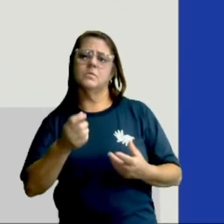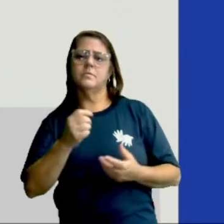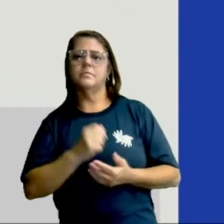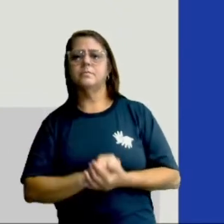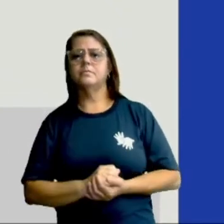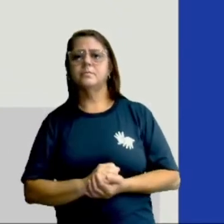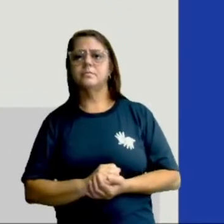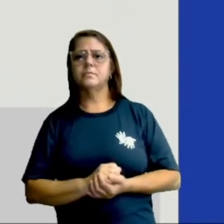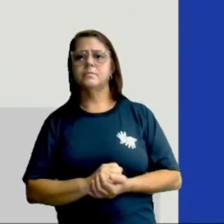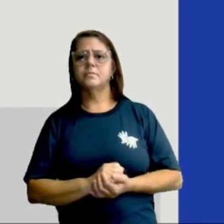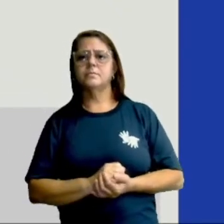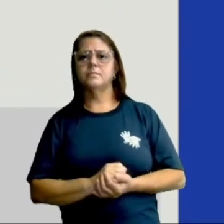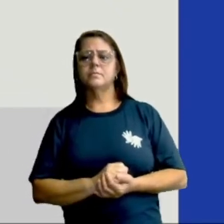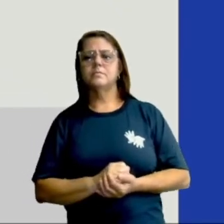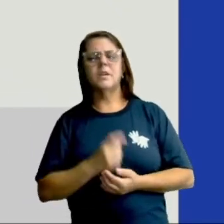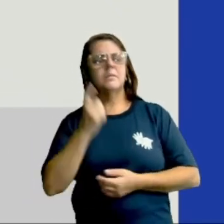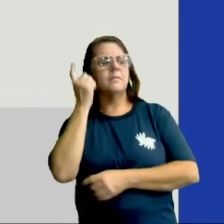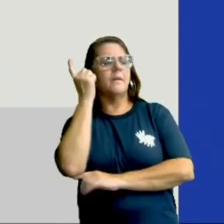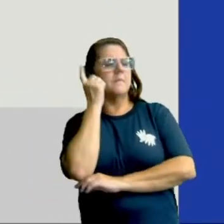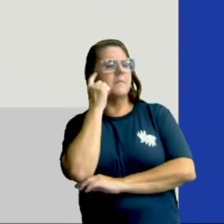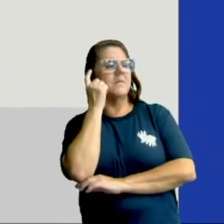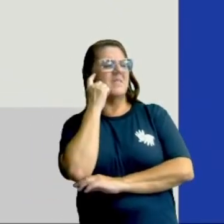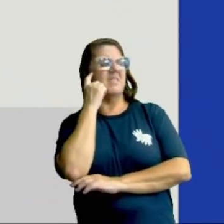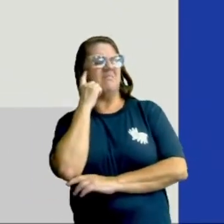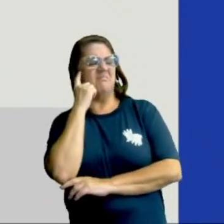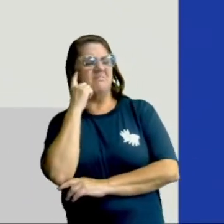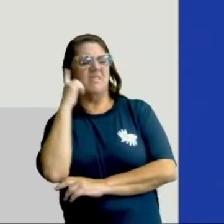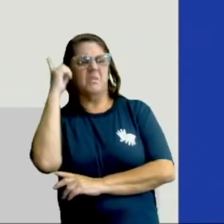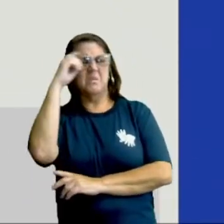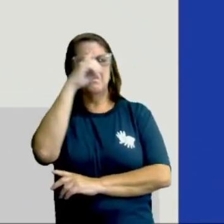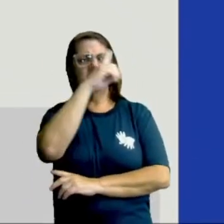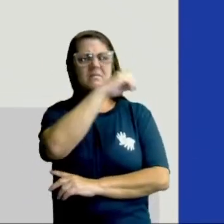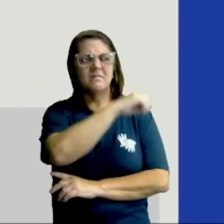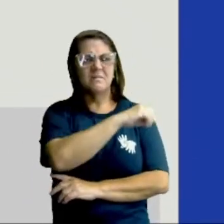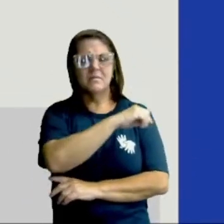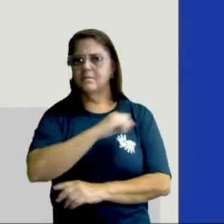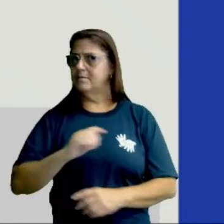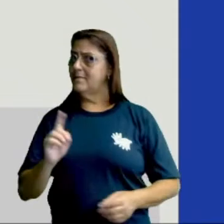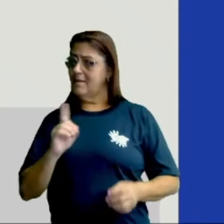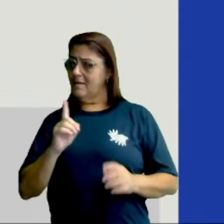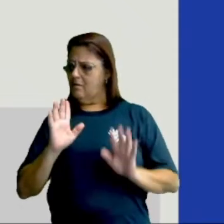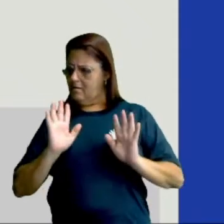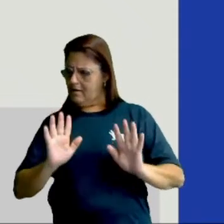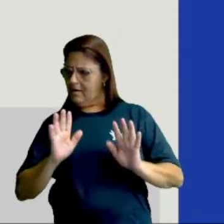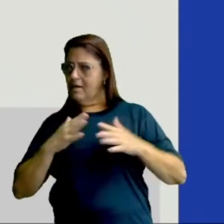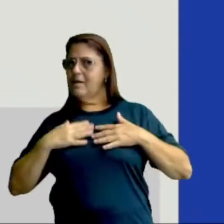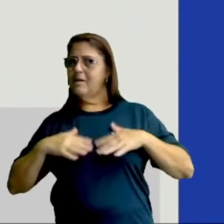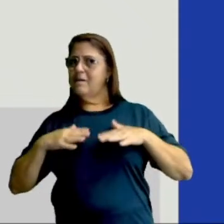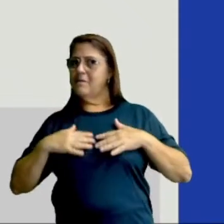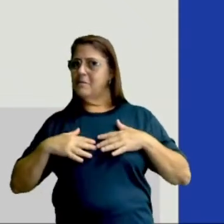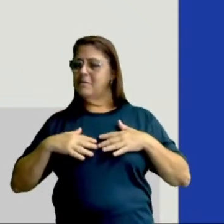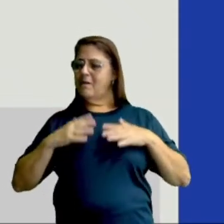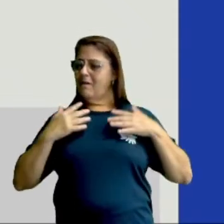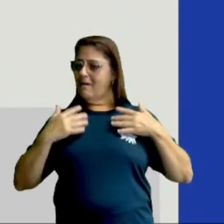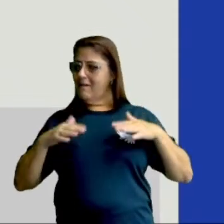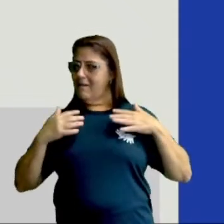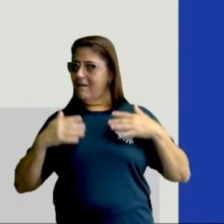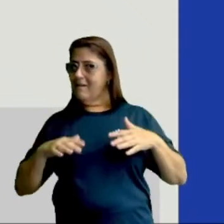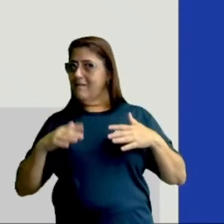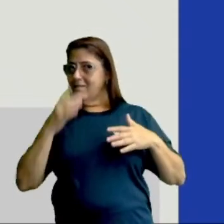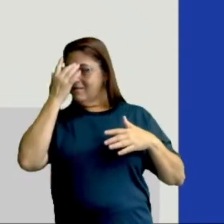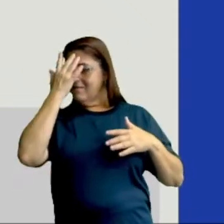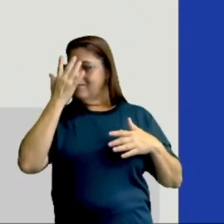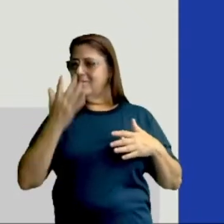ganhou? Ih, professora, agora ficou muito difícil. Não, tá fácil. Vamos lá. Veja só como a gente pode resolver